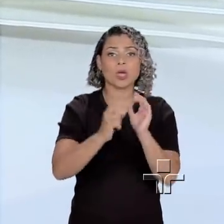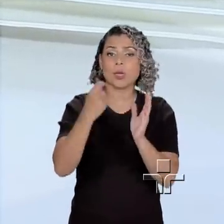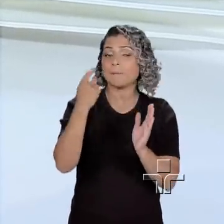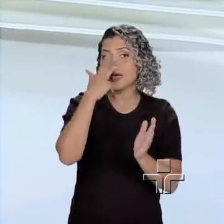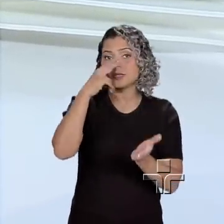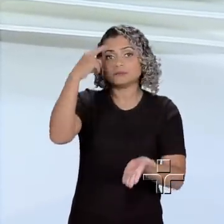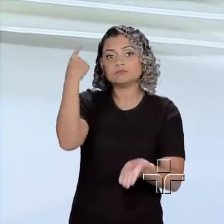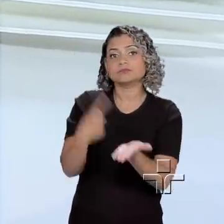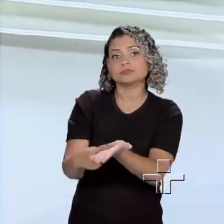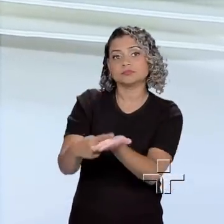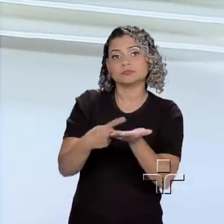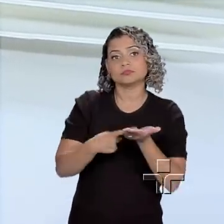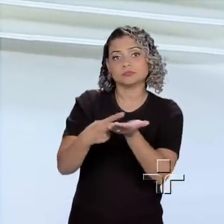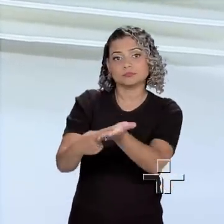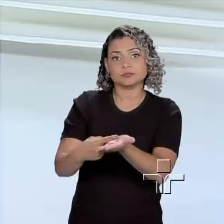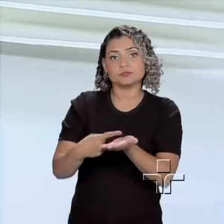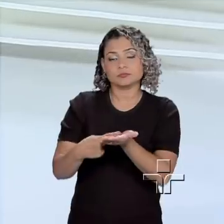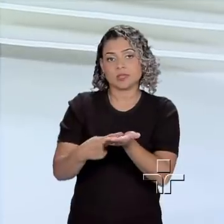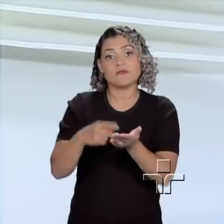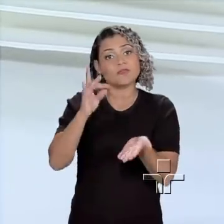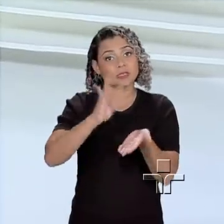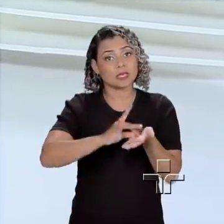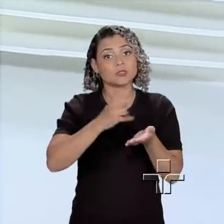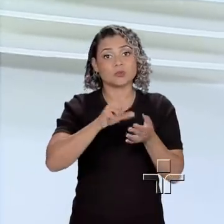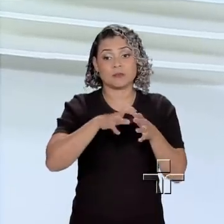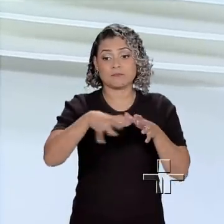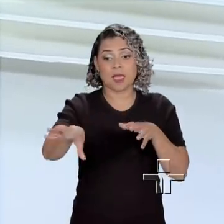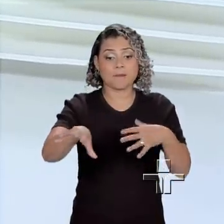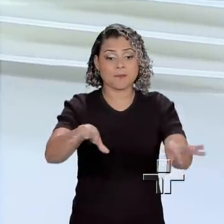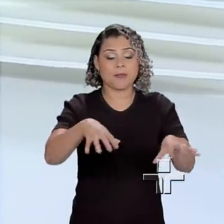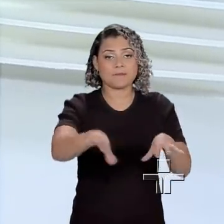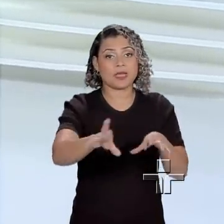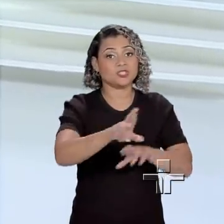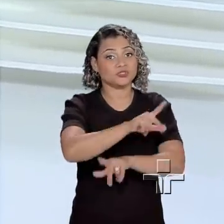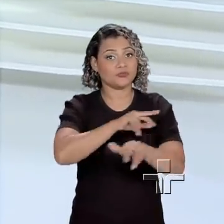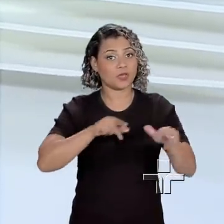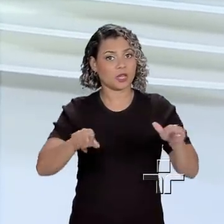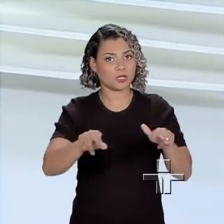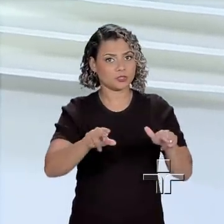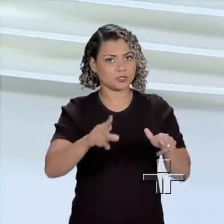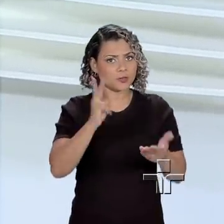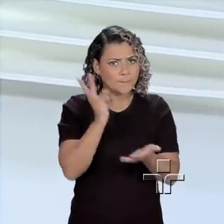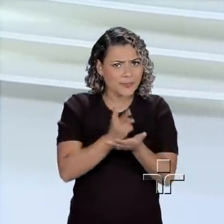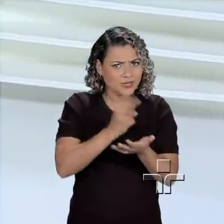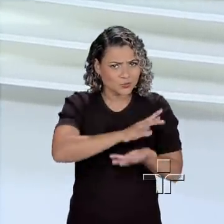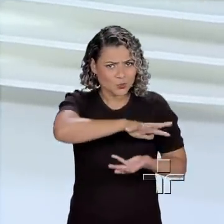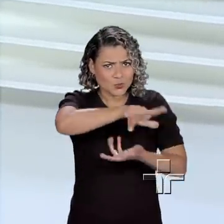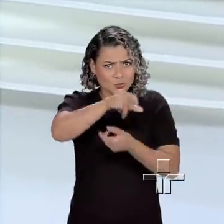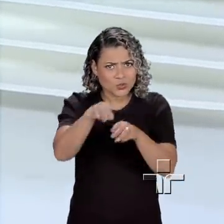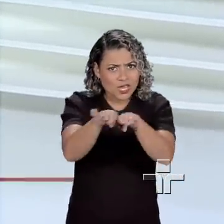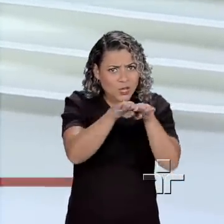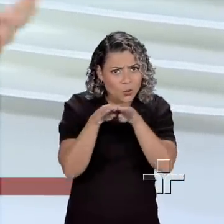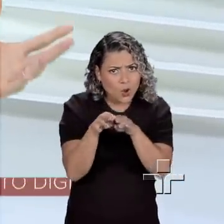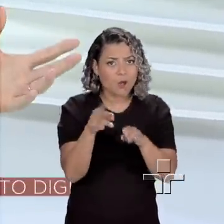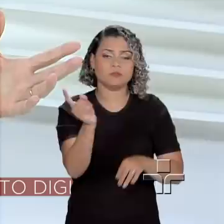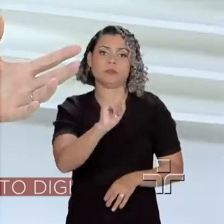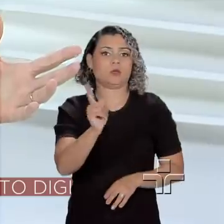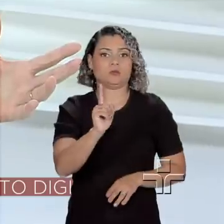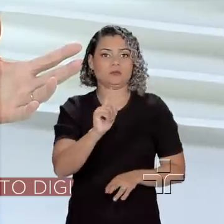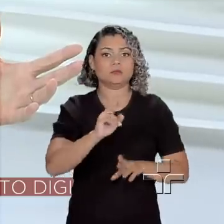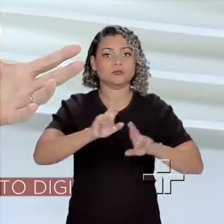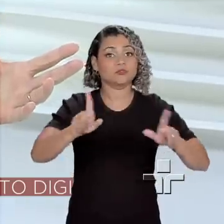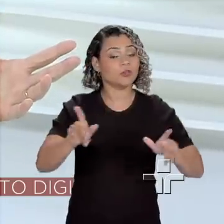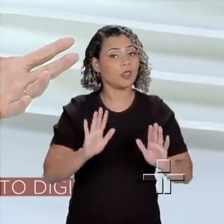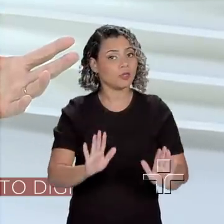parte, desterritorializado. Ele não funciona no mesmo território. Então, você está trabalhando a menos da China,